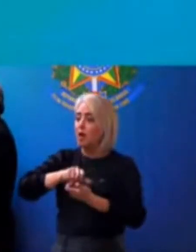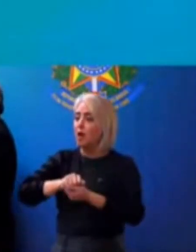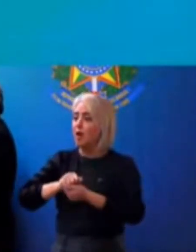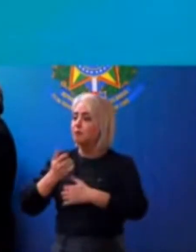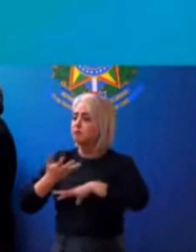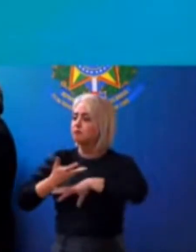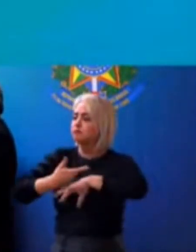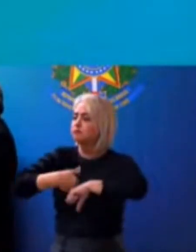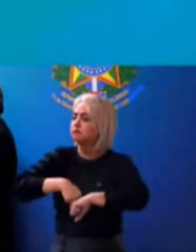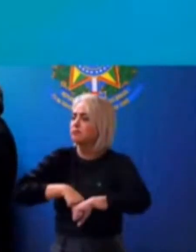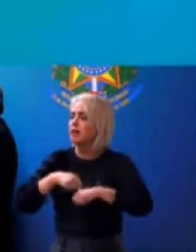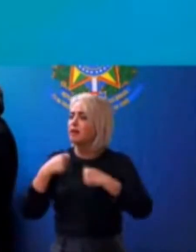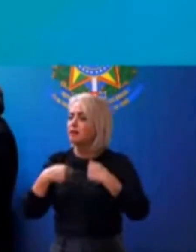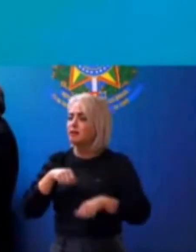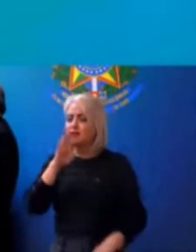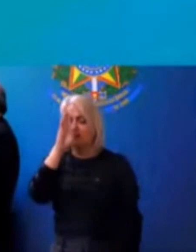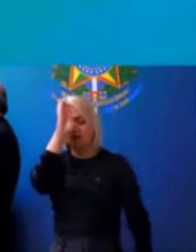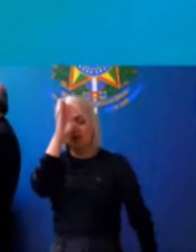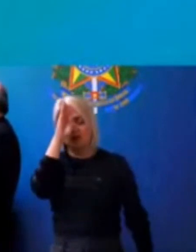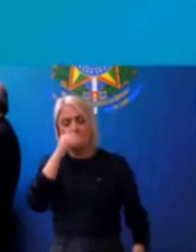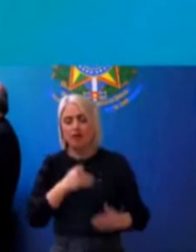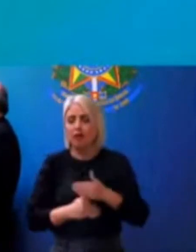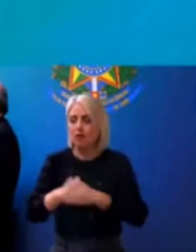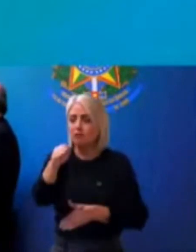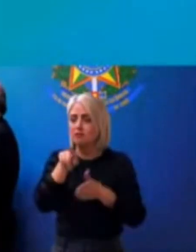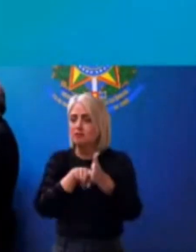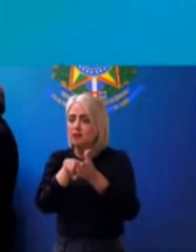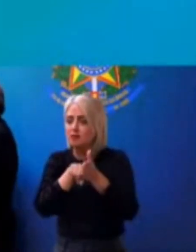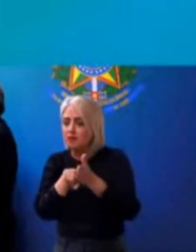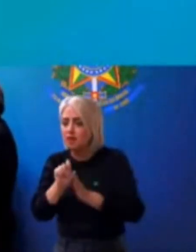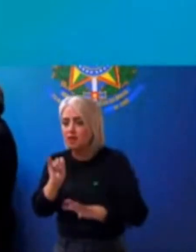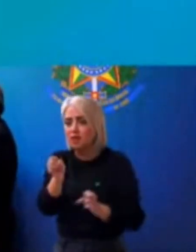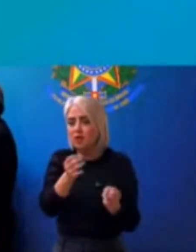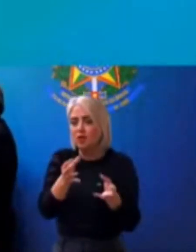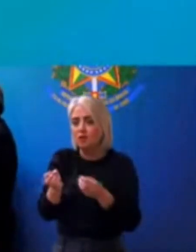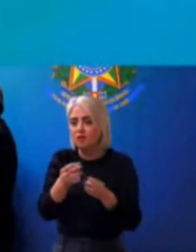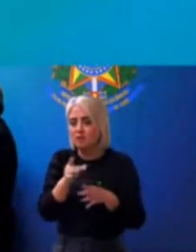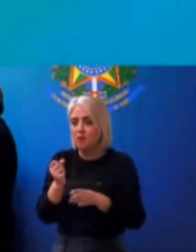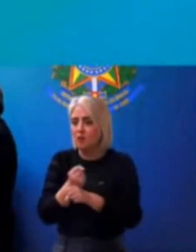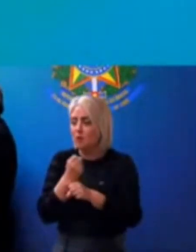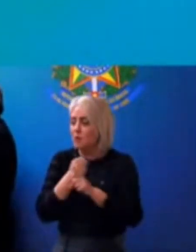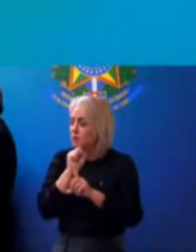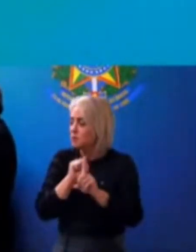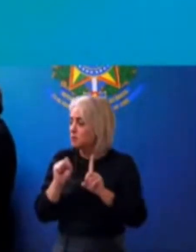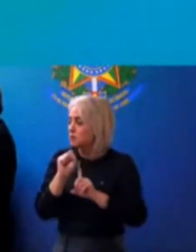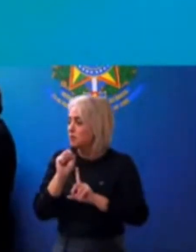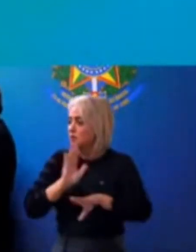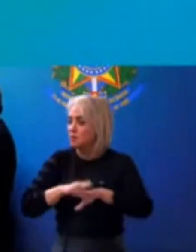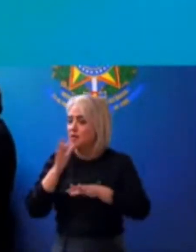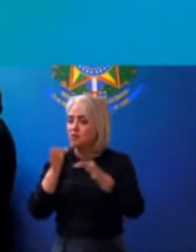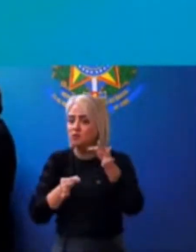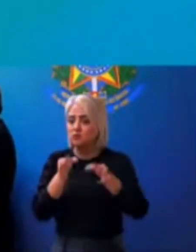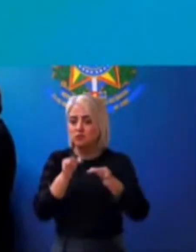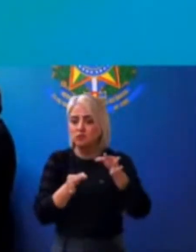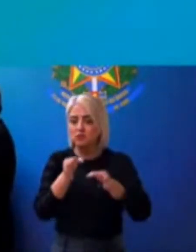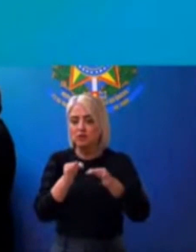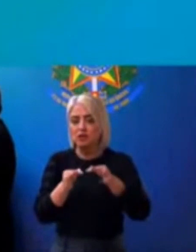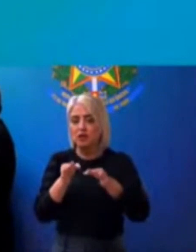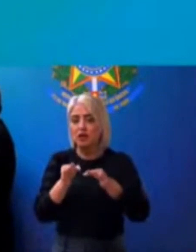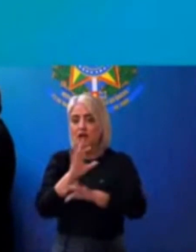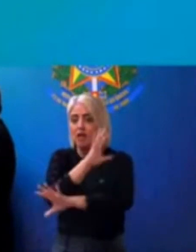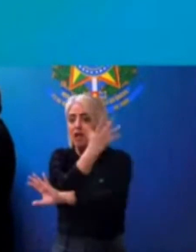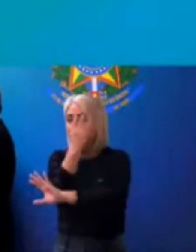é necessário priorizarmos o avanço da pesquisa inovação para a construção da sociedade mais justa e